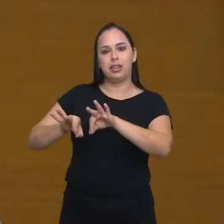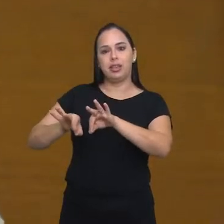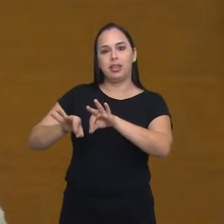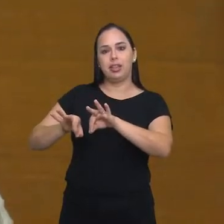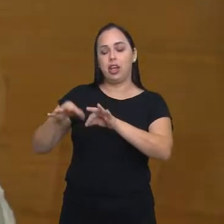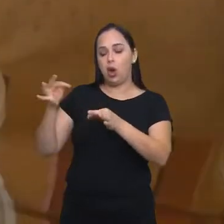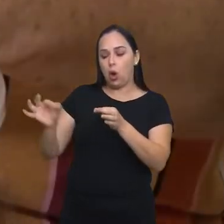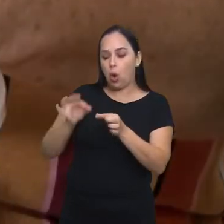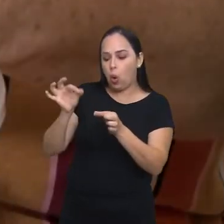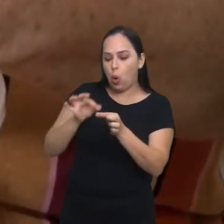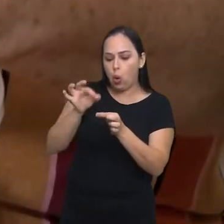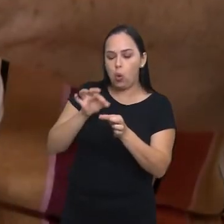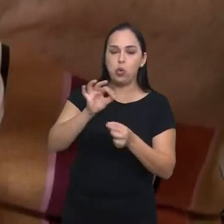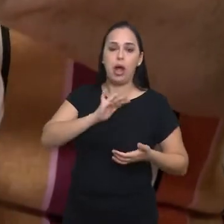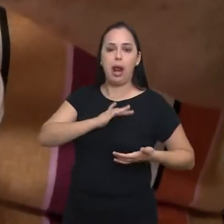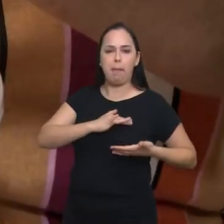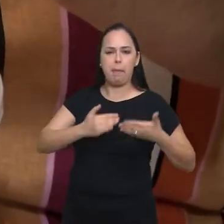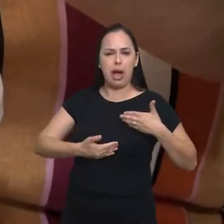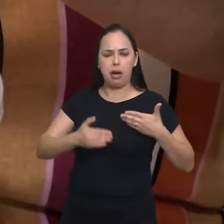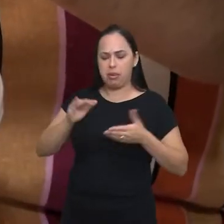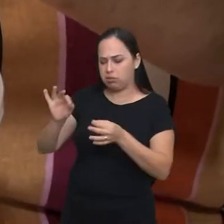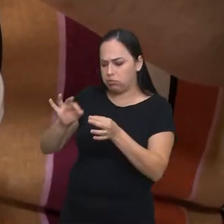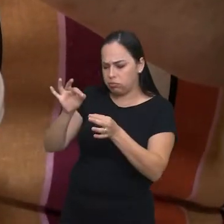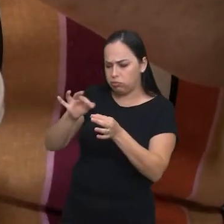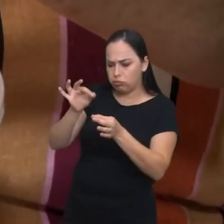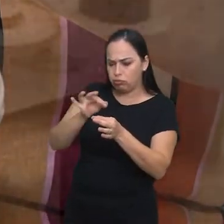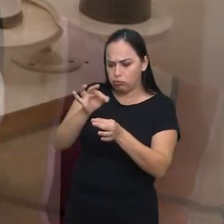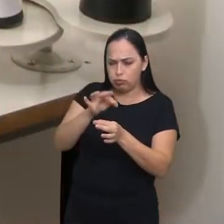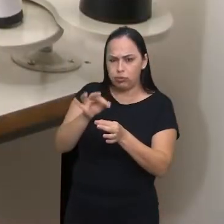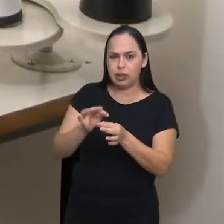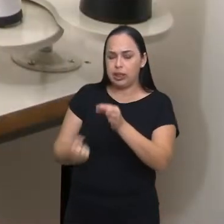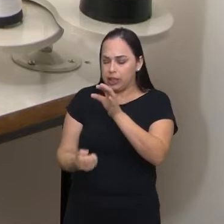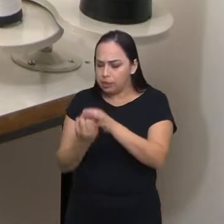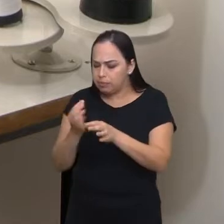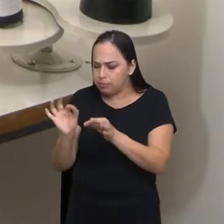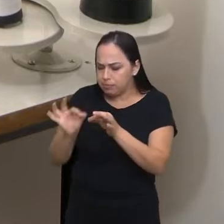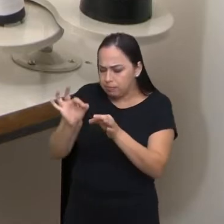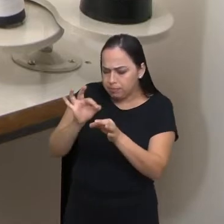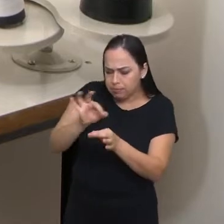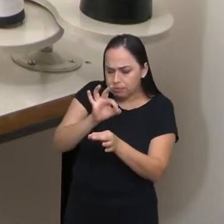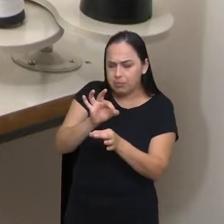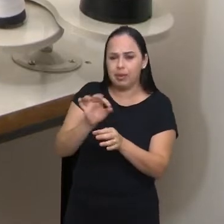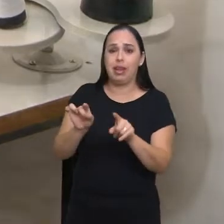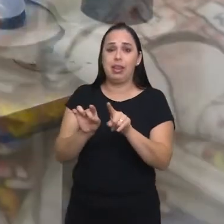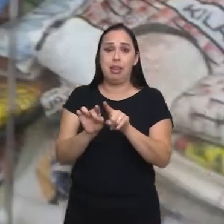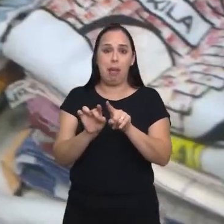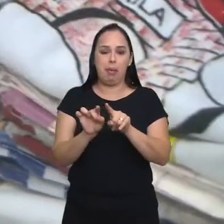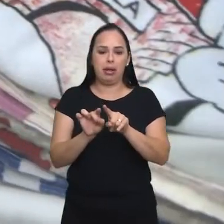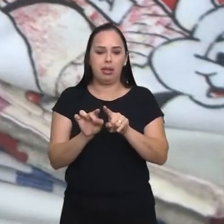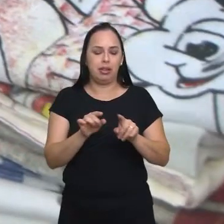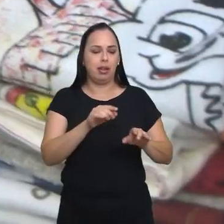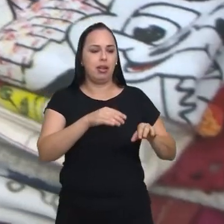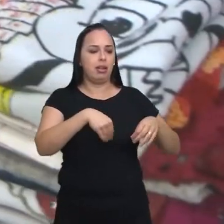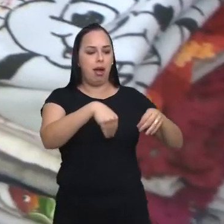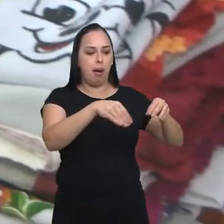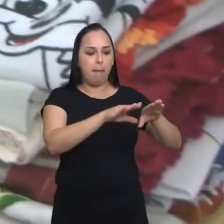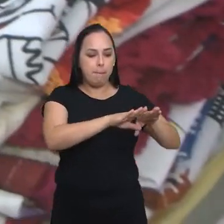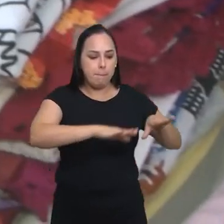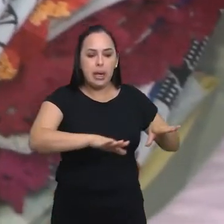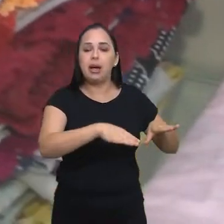de mama, onde voluntárias trabalham confeccionando essa mama, também confeccionando panos